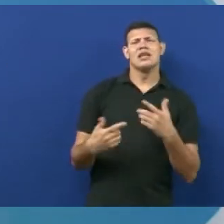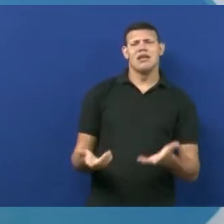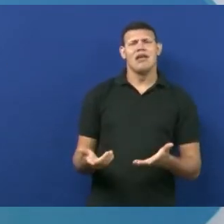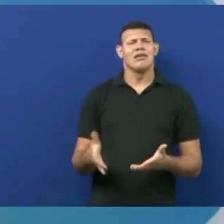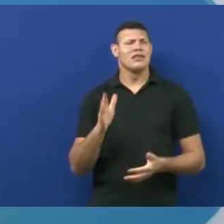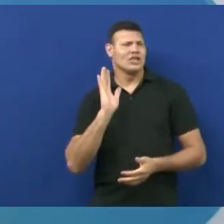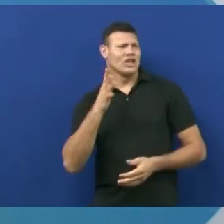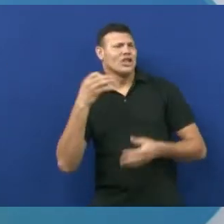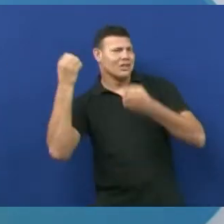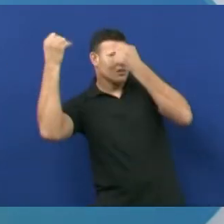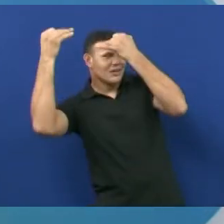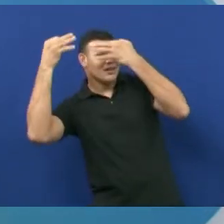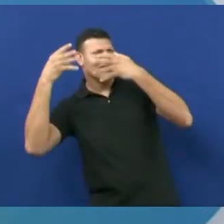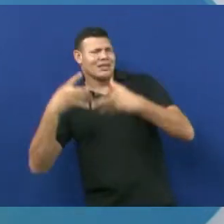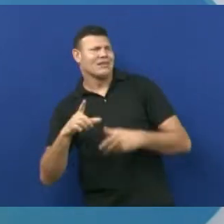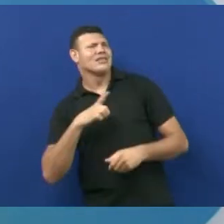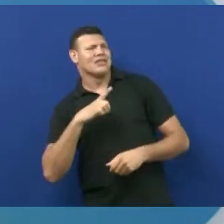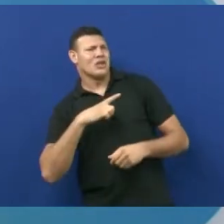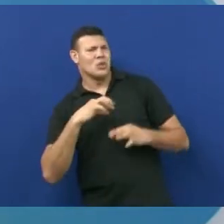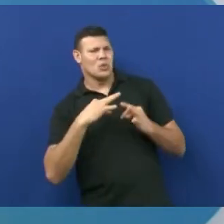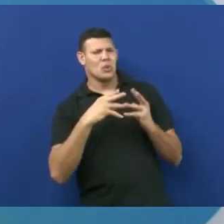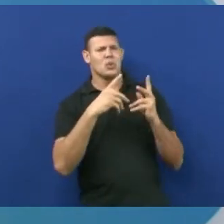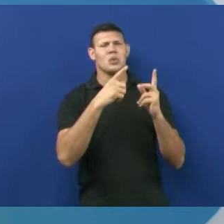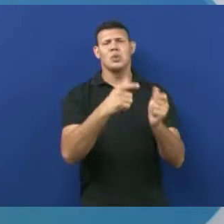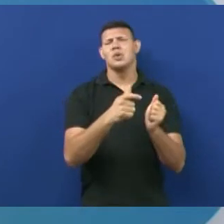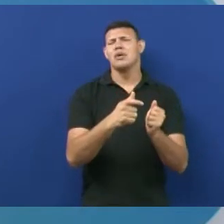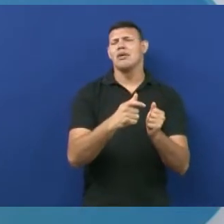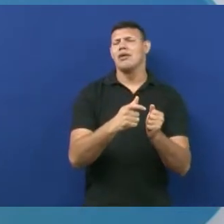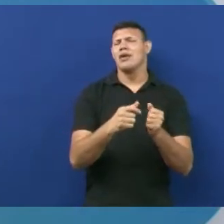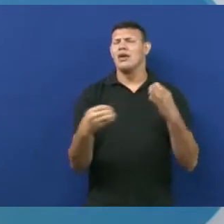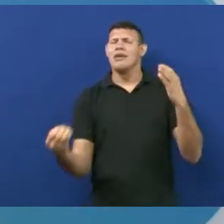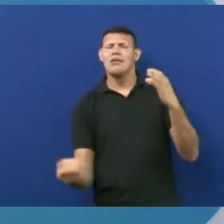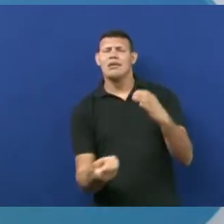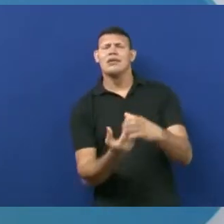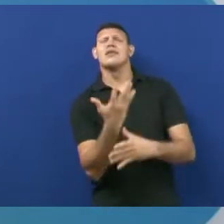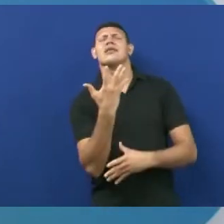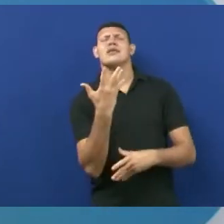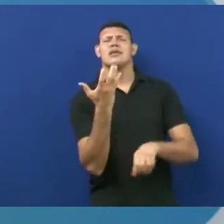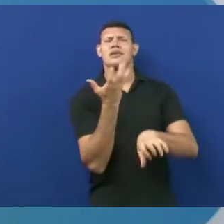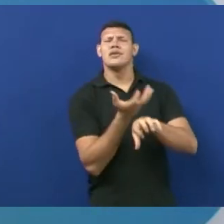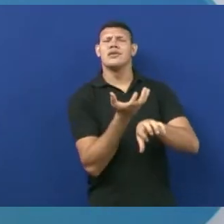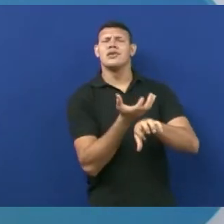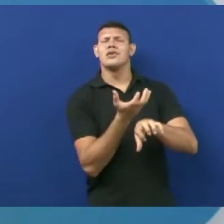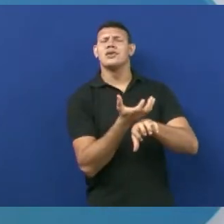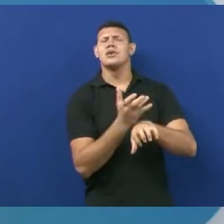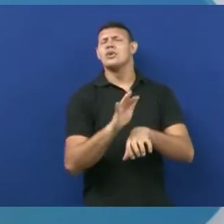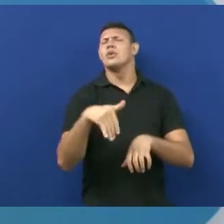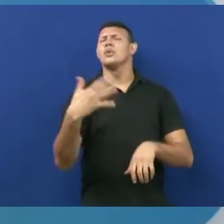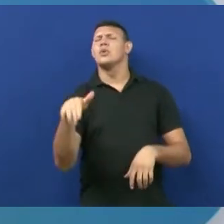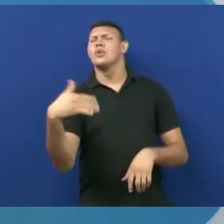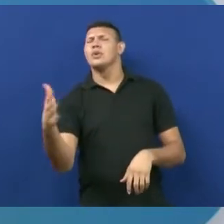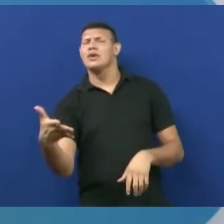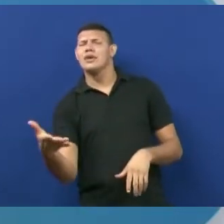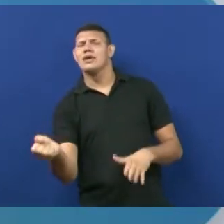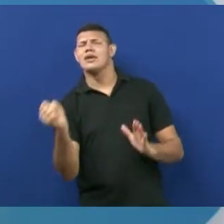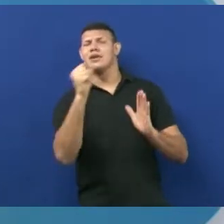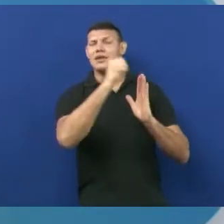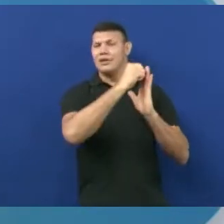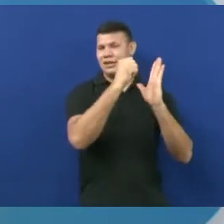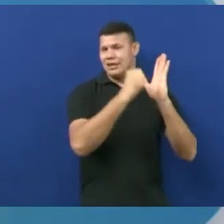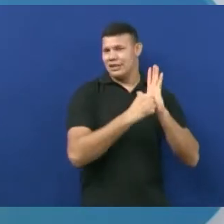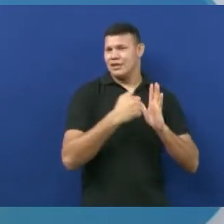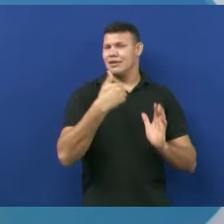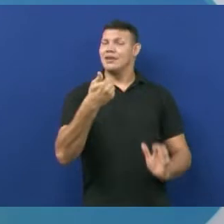como eu já disse, mas ela surgiu enquanto matéria estudada a partir dos alquimistas, ali pelo